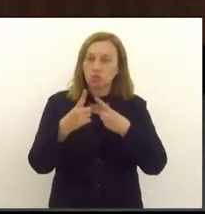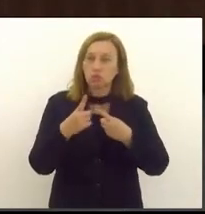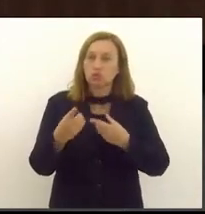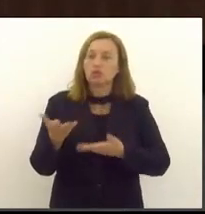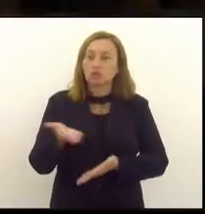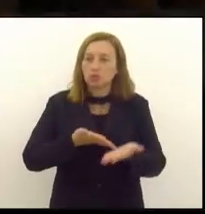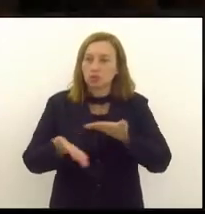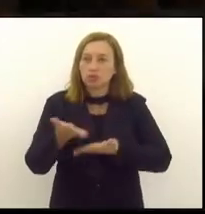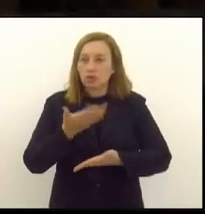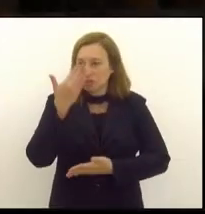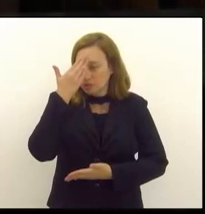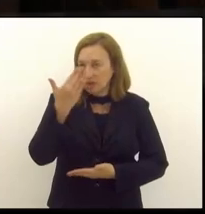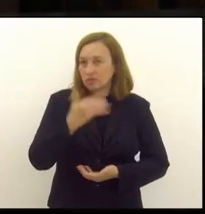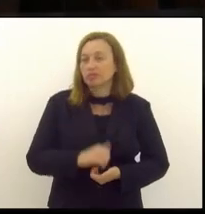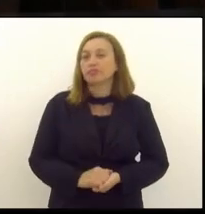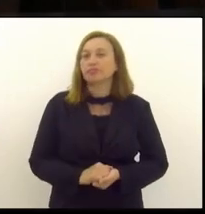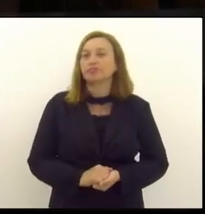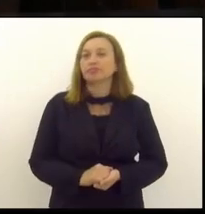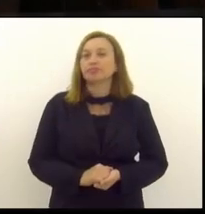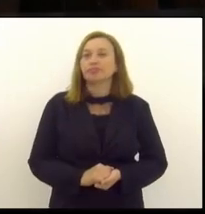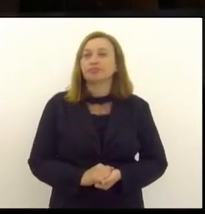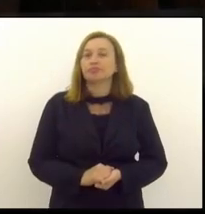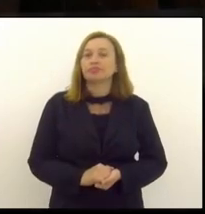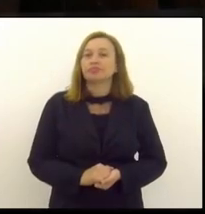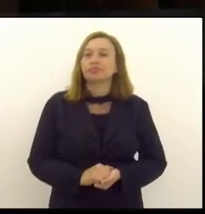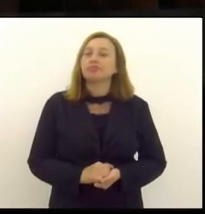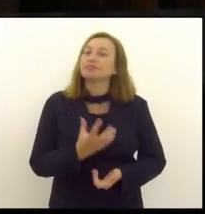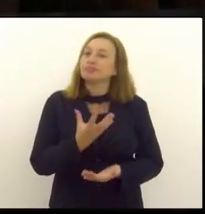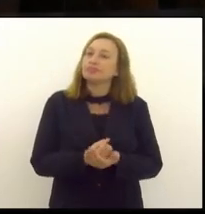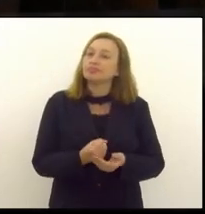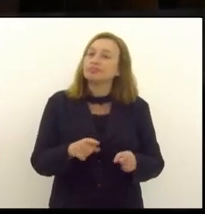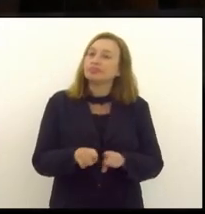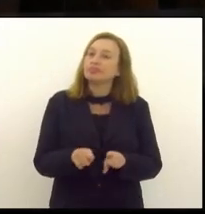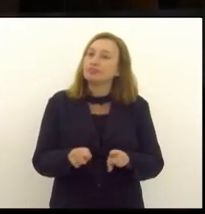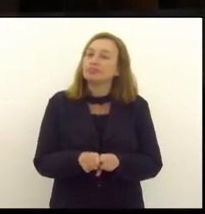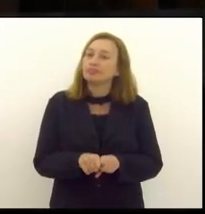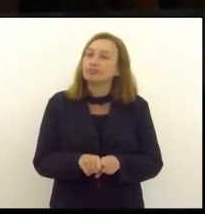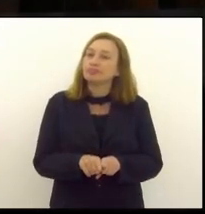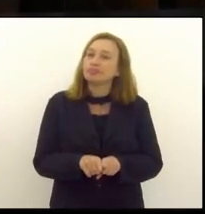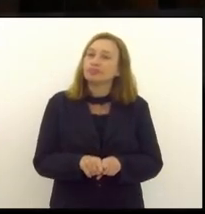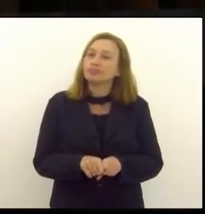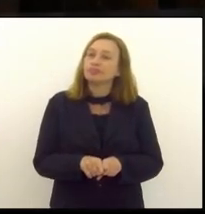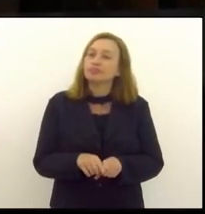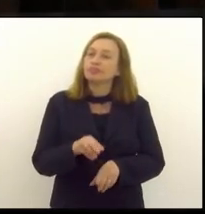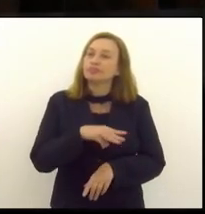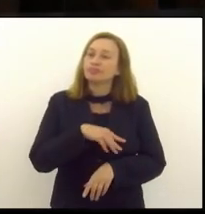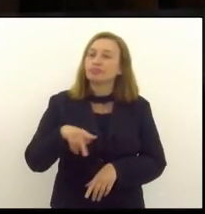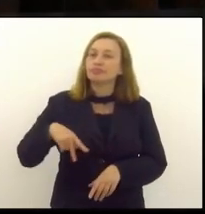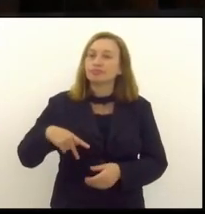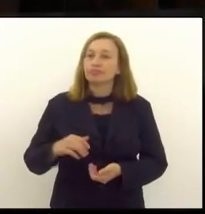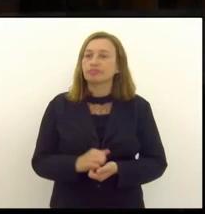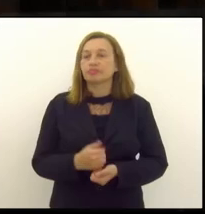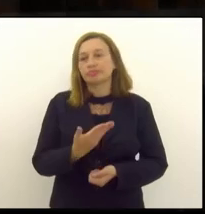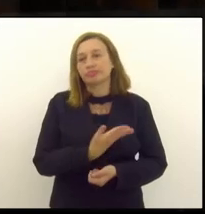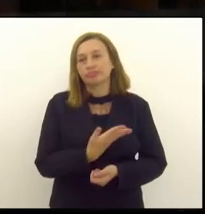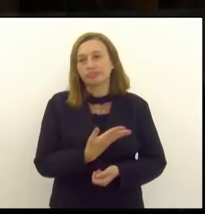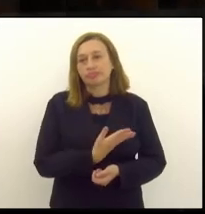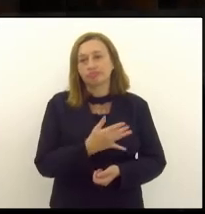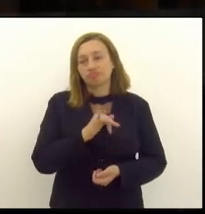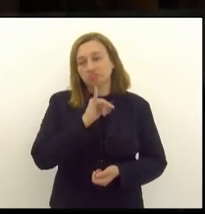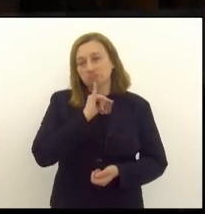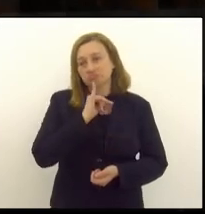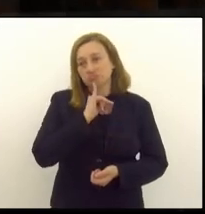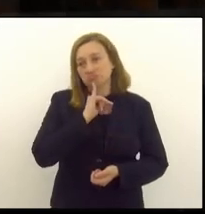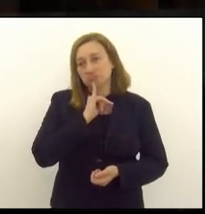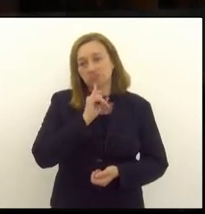respeito disso. Muito obrigada. Eu quero fazer um registro ainda no âmbito do MPT, as colegas que, infelizmente, não estão